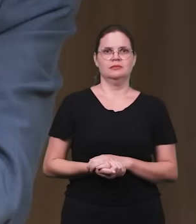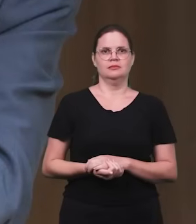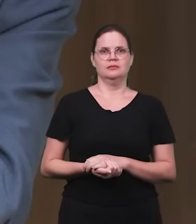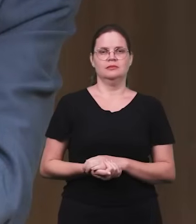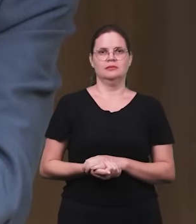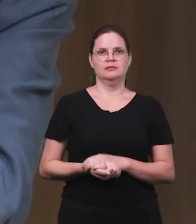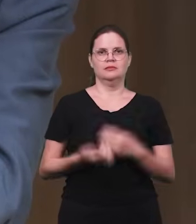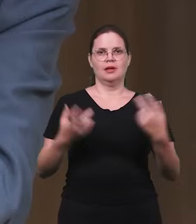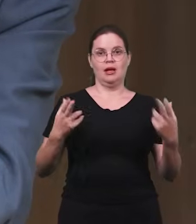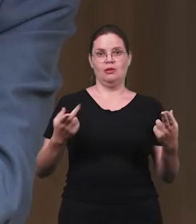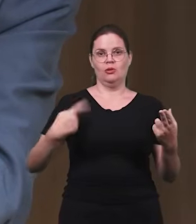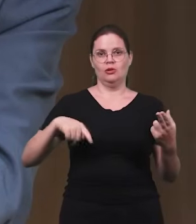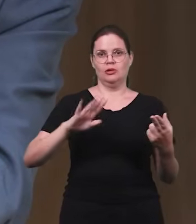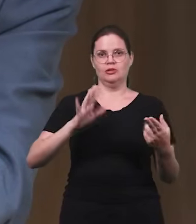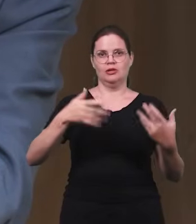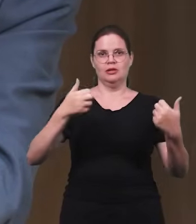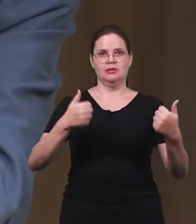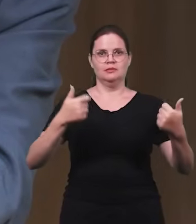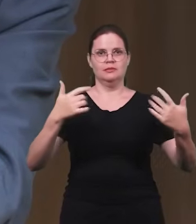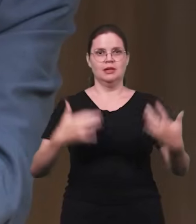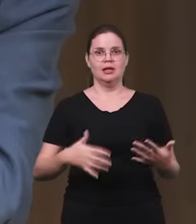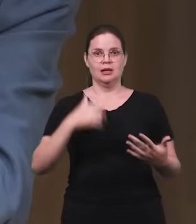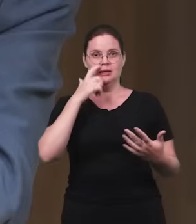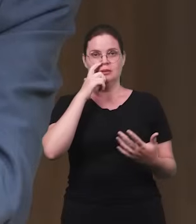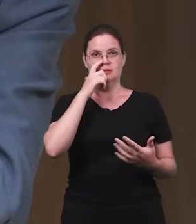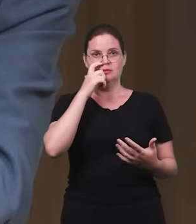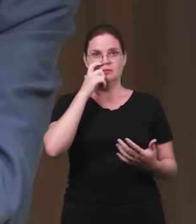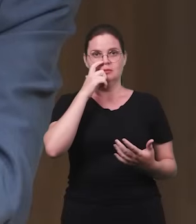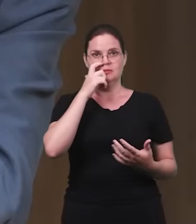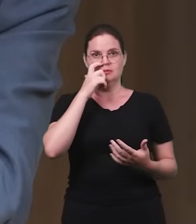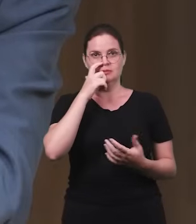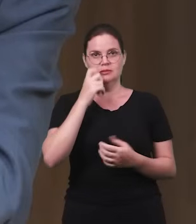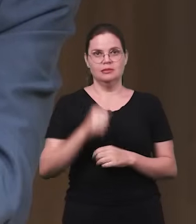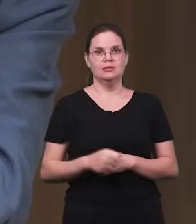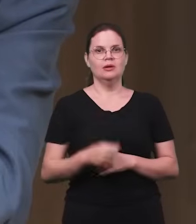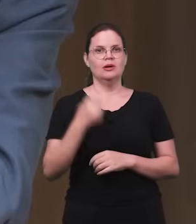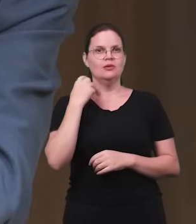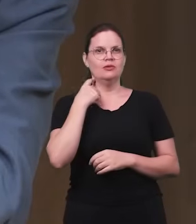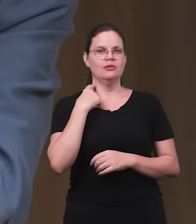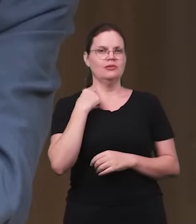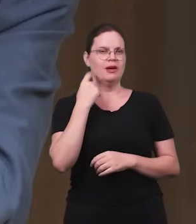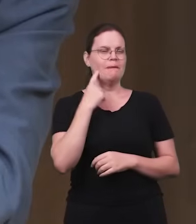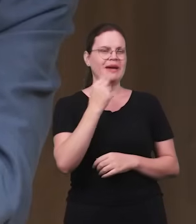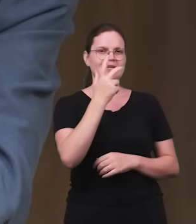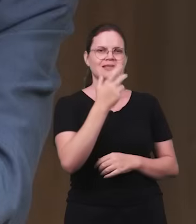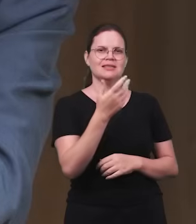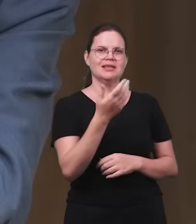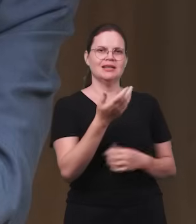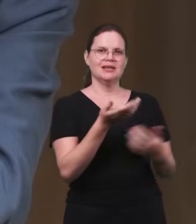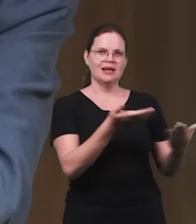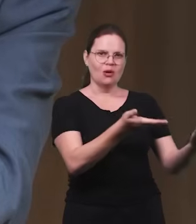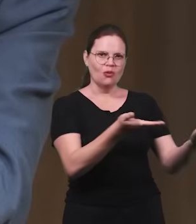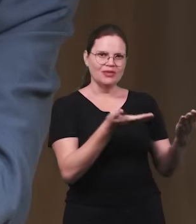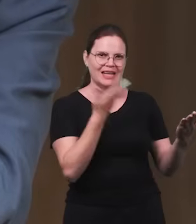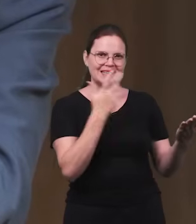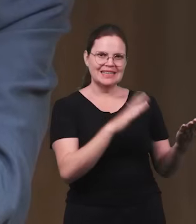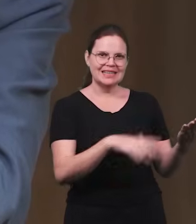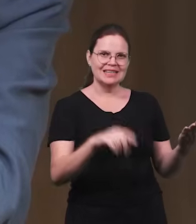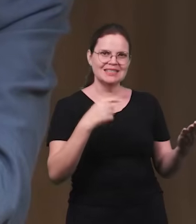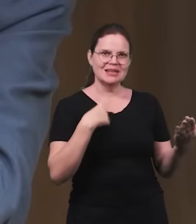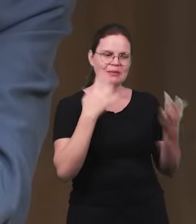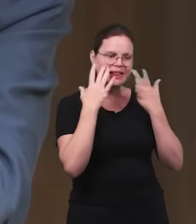dizendo, como vocês falaram já, não parece ser uma coisa que ia atrair criança. Vem aprender a ter temor a Deus. Criança gosta de coisas